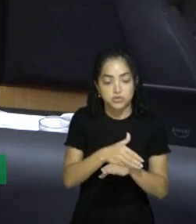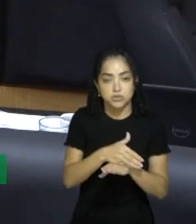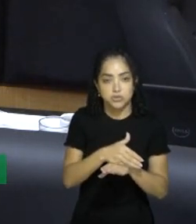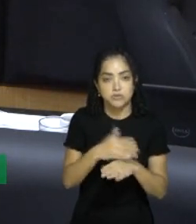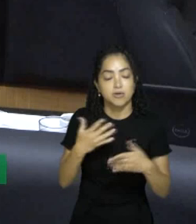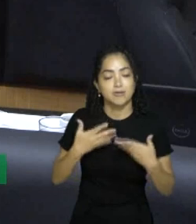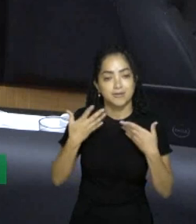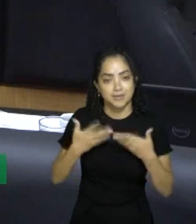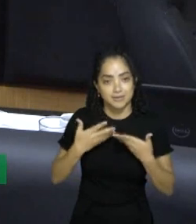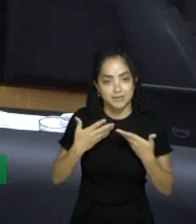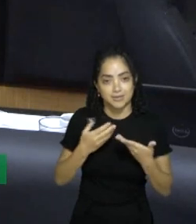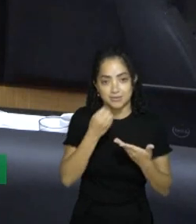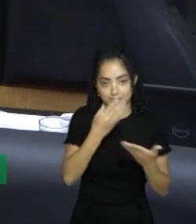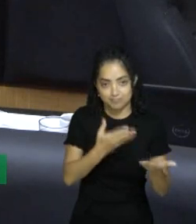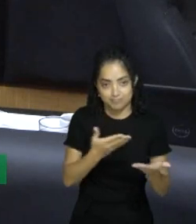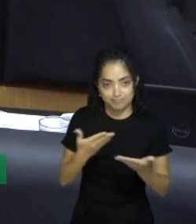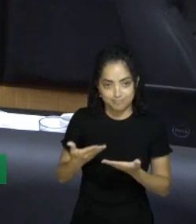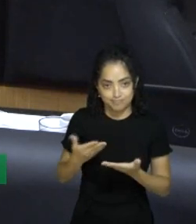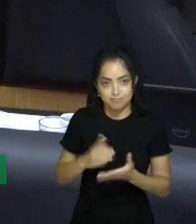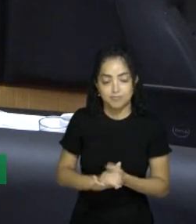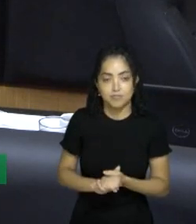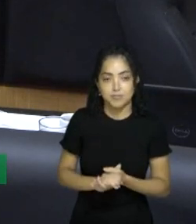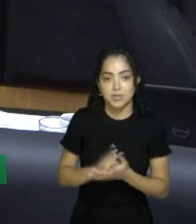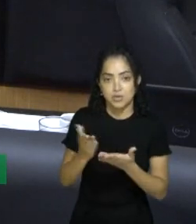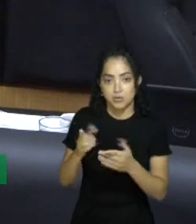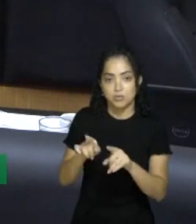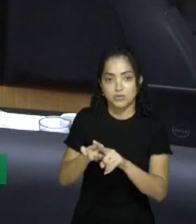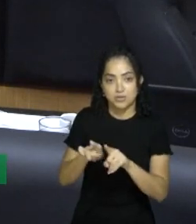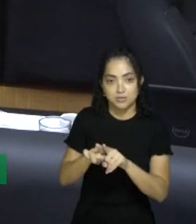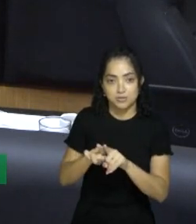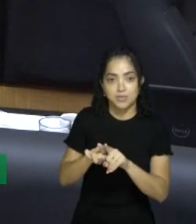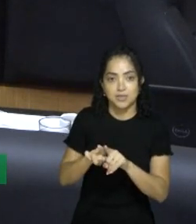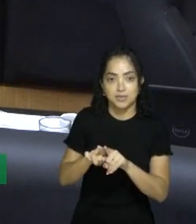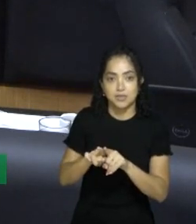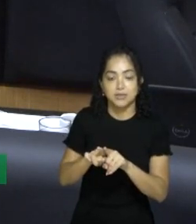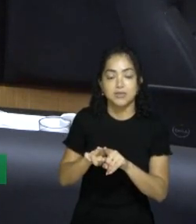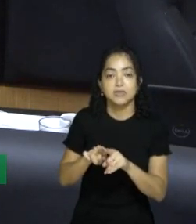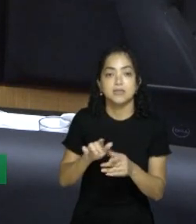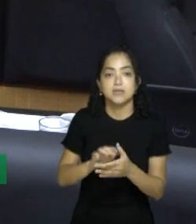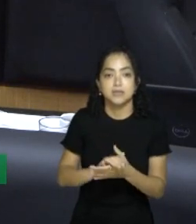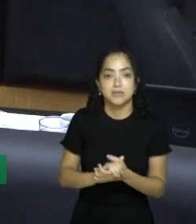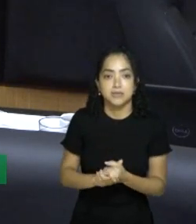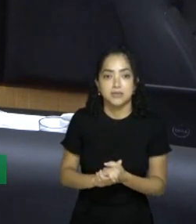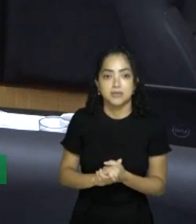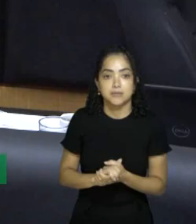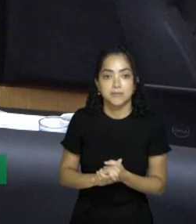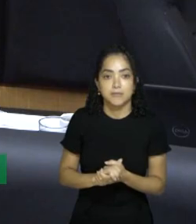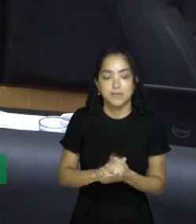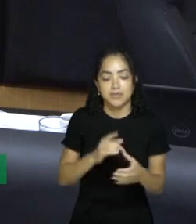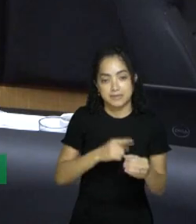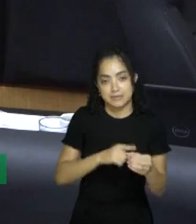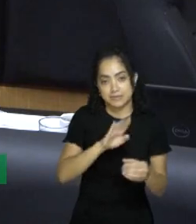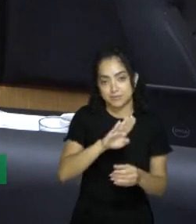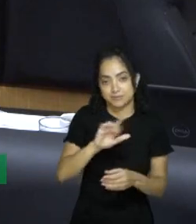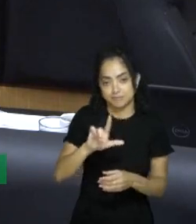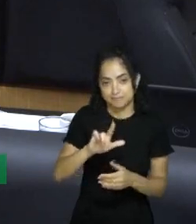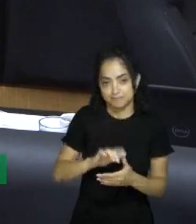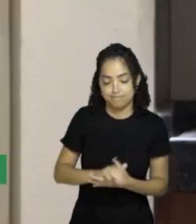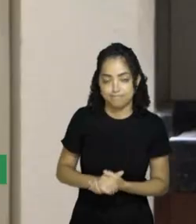pela aqui na casa junto conosco assim como Leandro Silva que é Intendente do distrito da Vila Itoupava lá da cidade de Blumenau bem-vindos